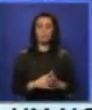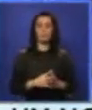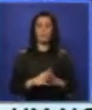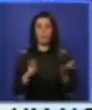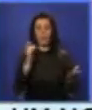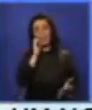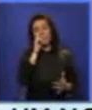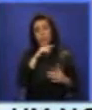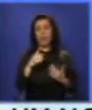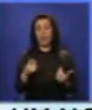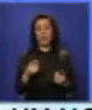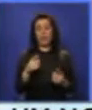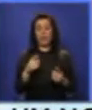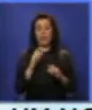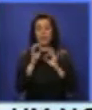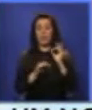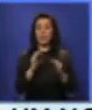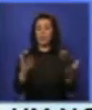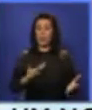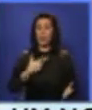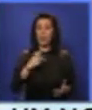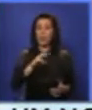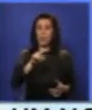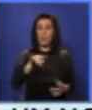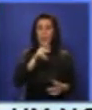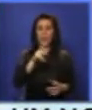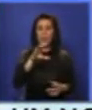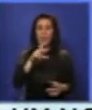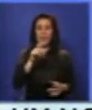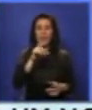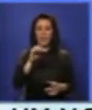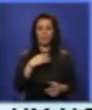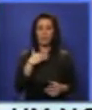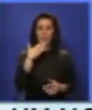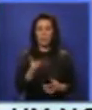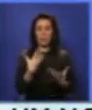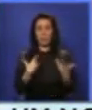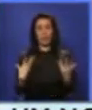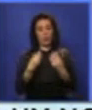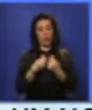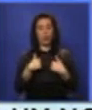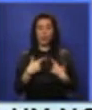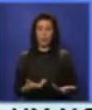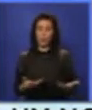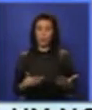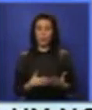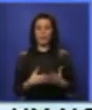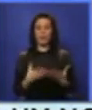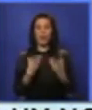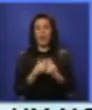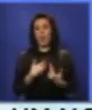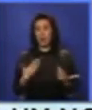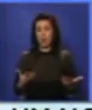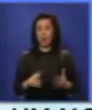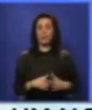Ora, quem tratou da Carla foi a doutora Maria Carlos, que eu vou pedir-lhe que ela se junte a